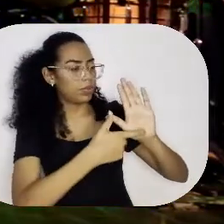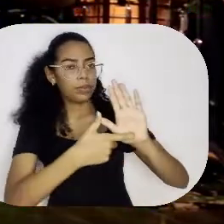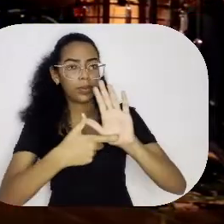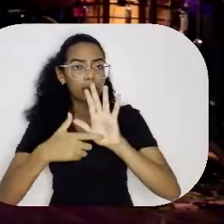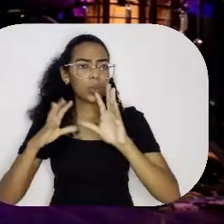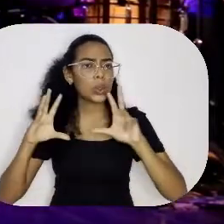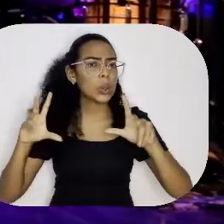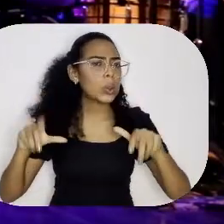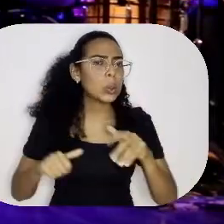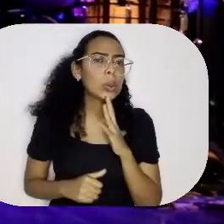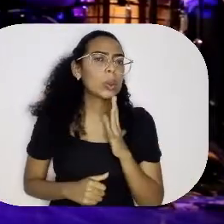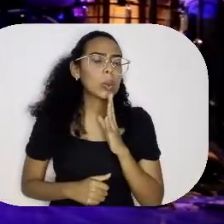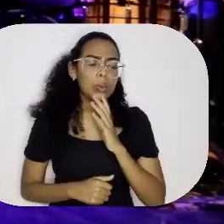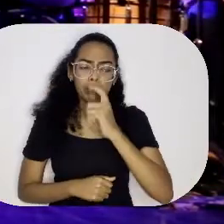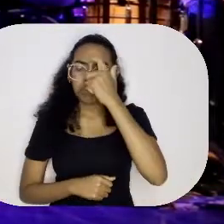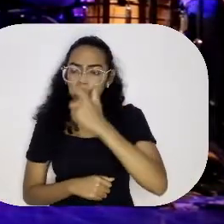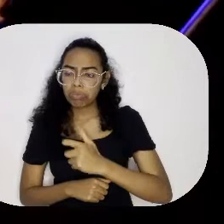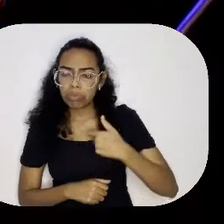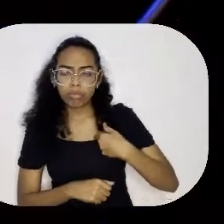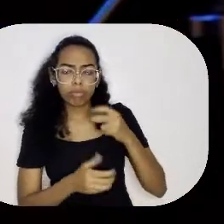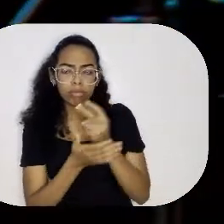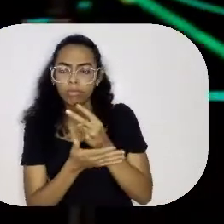pedestal ao vento sempre a